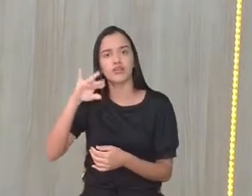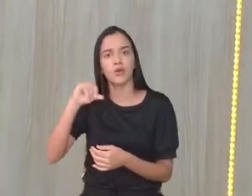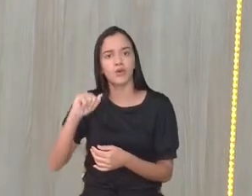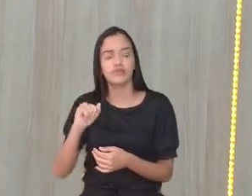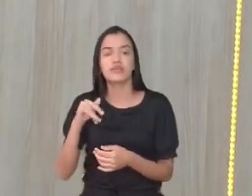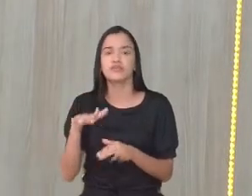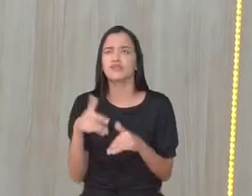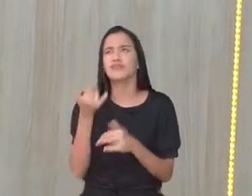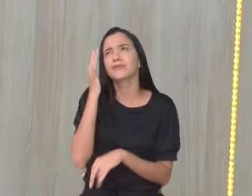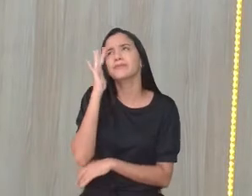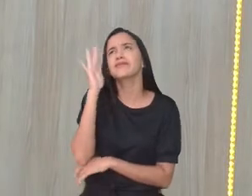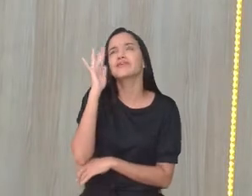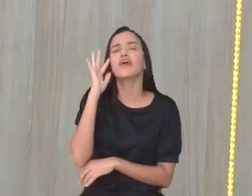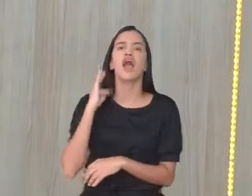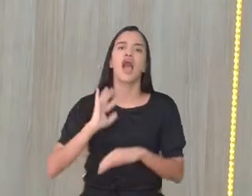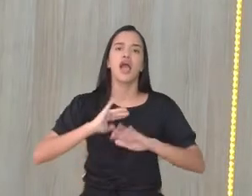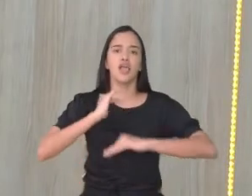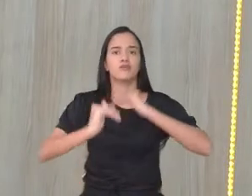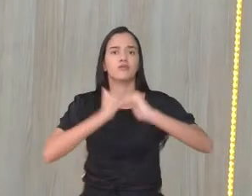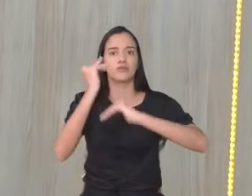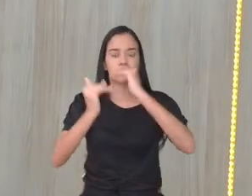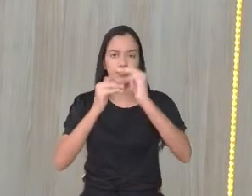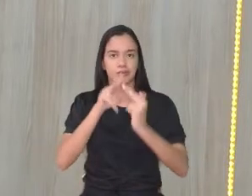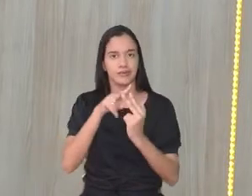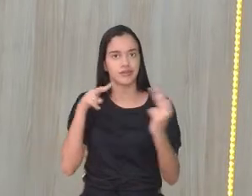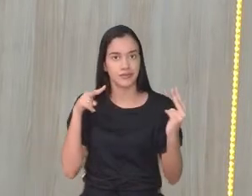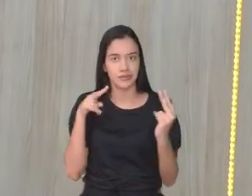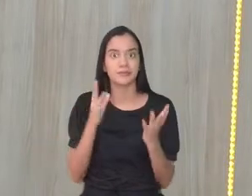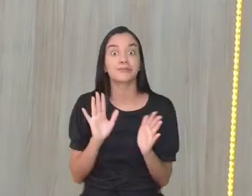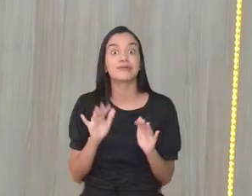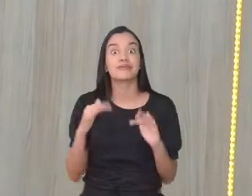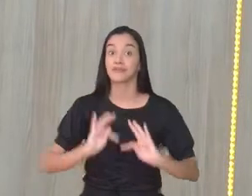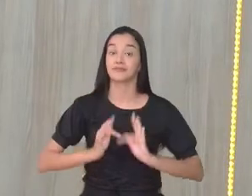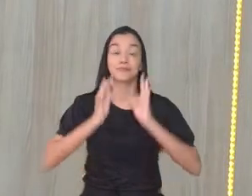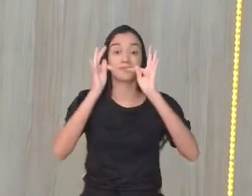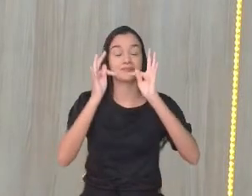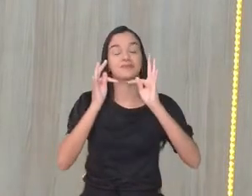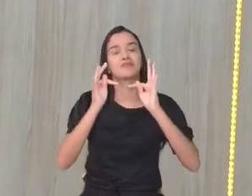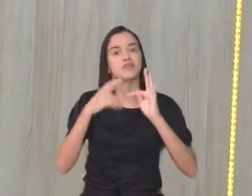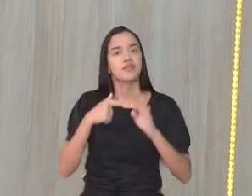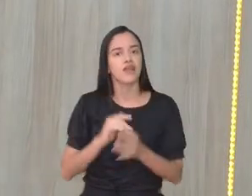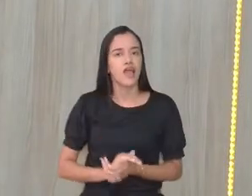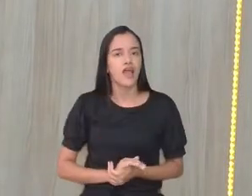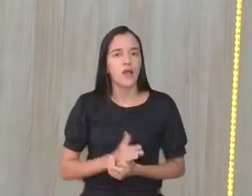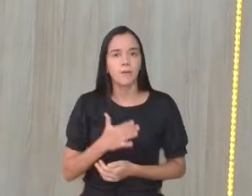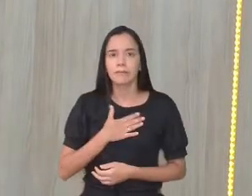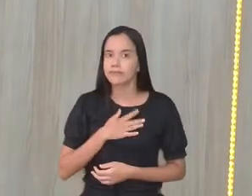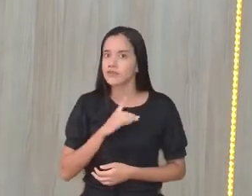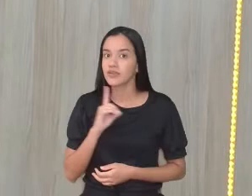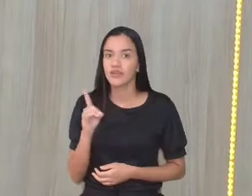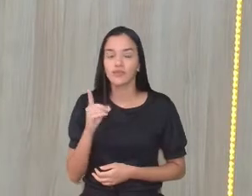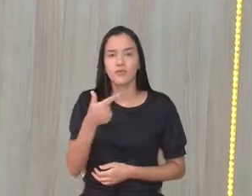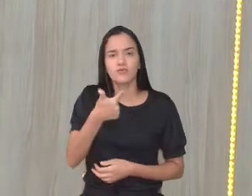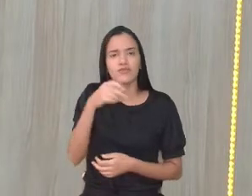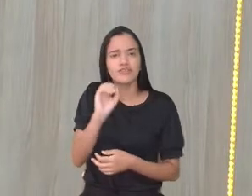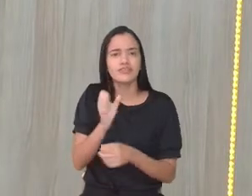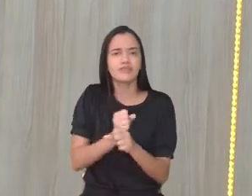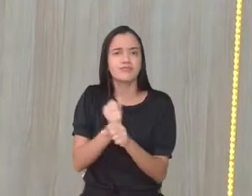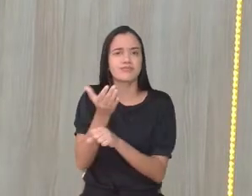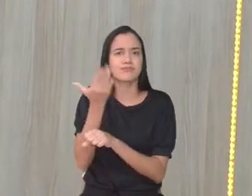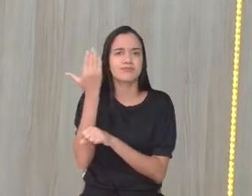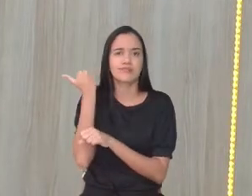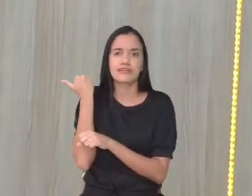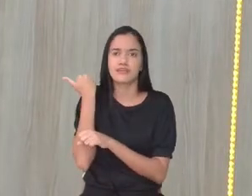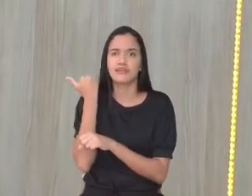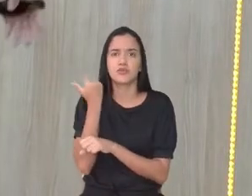imaginando, professora, a evolução da tecnologia, né? Meu amigo, 20 anos atrás não